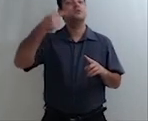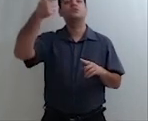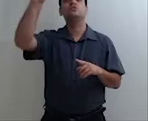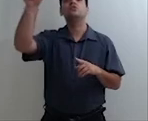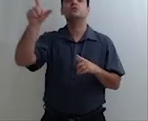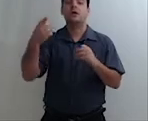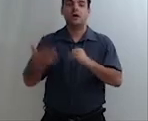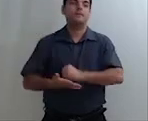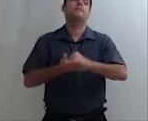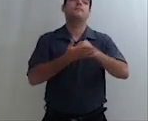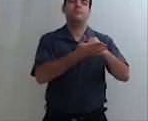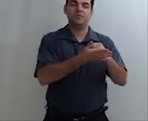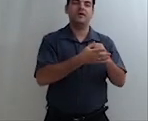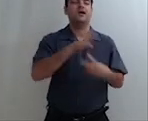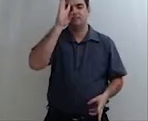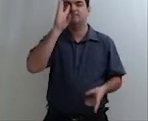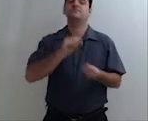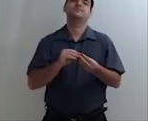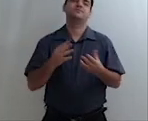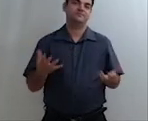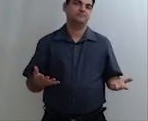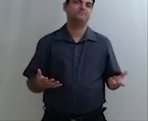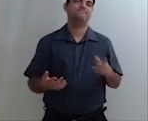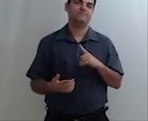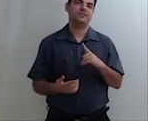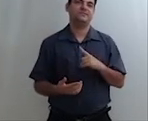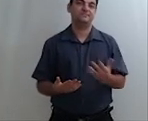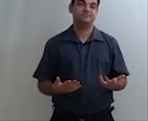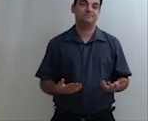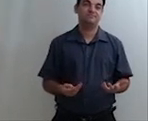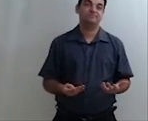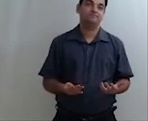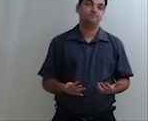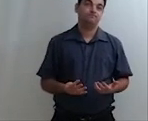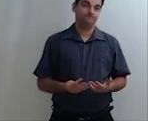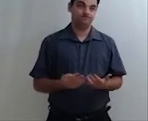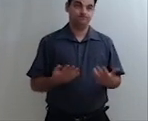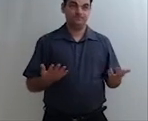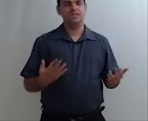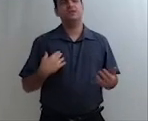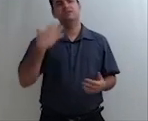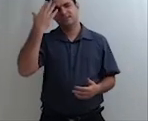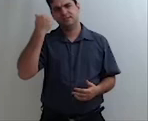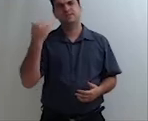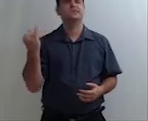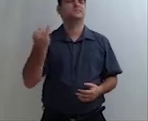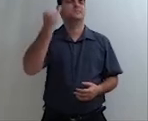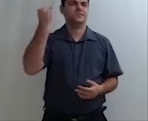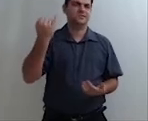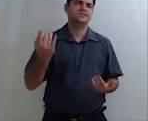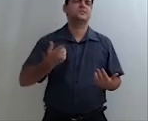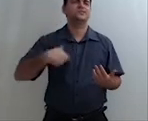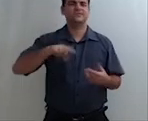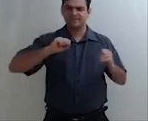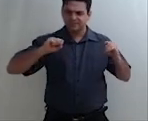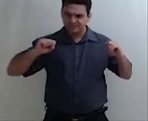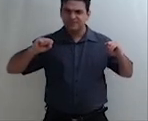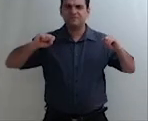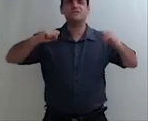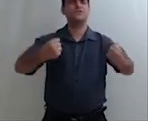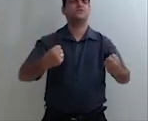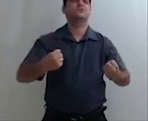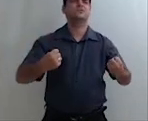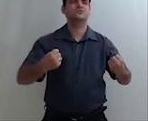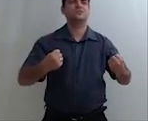os procedimentos previstos em lei Então embora até considere sim que devamos chegar como